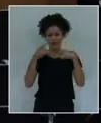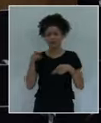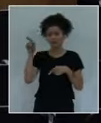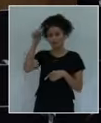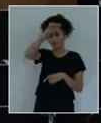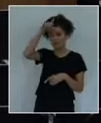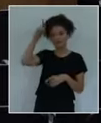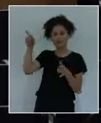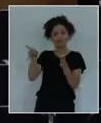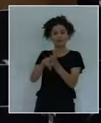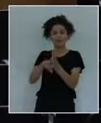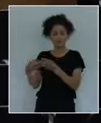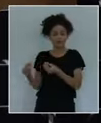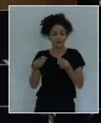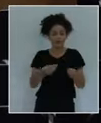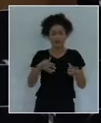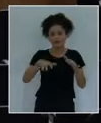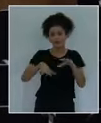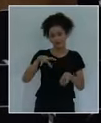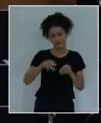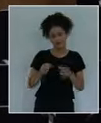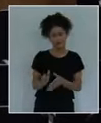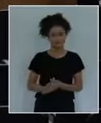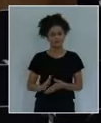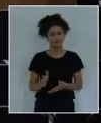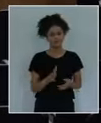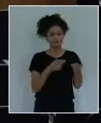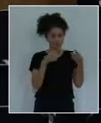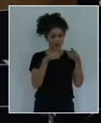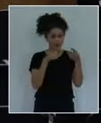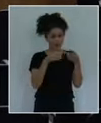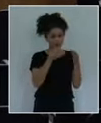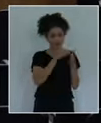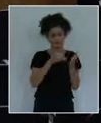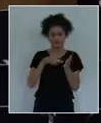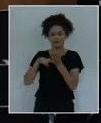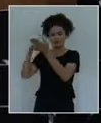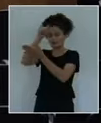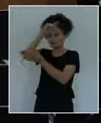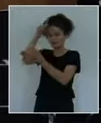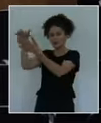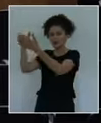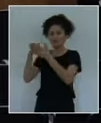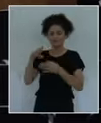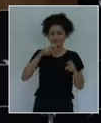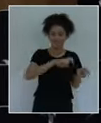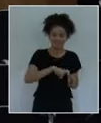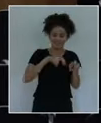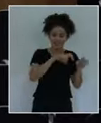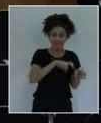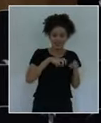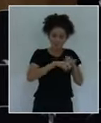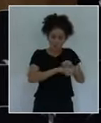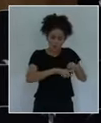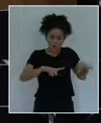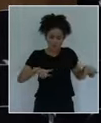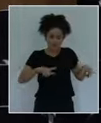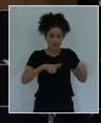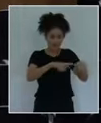pela Prefeitura. Requer envio de ofício executivo solicitando determinar serviço de capina e reparo no trevo de